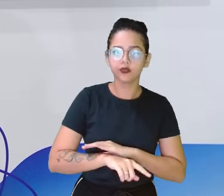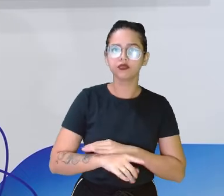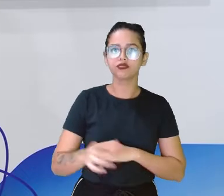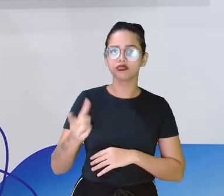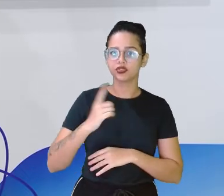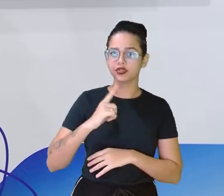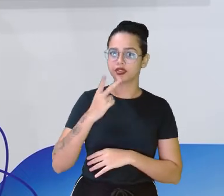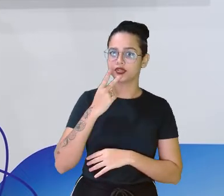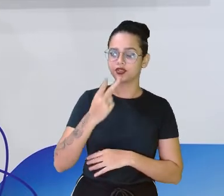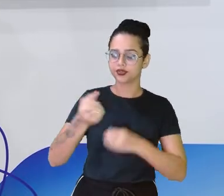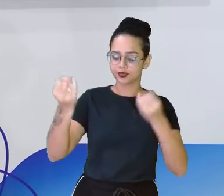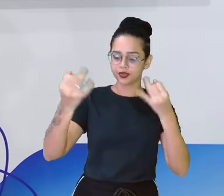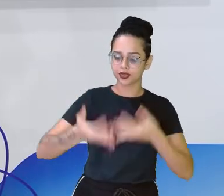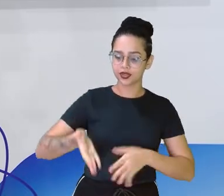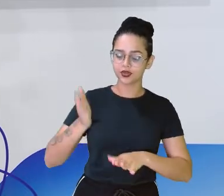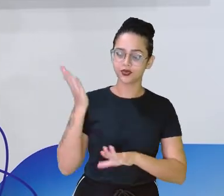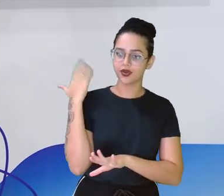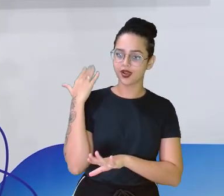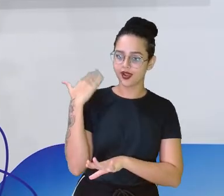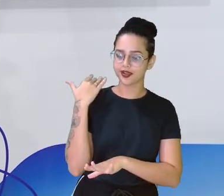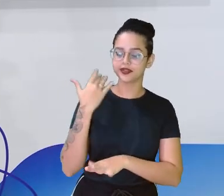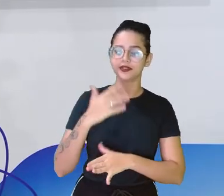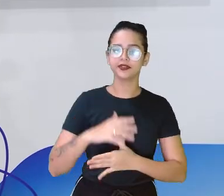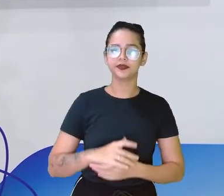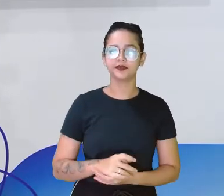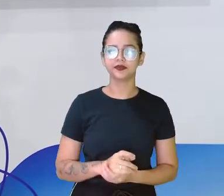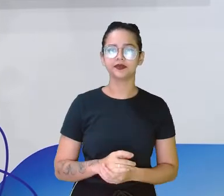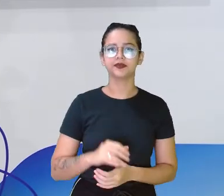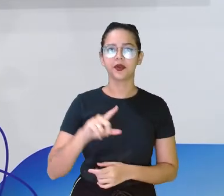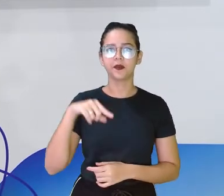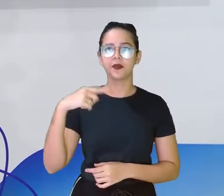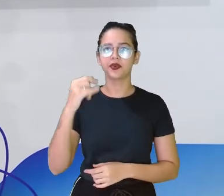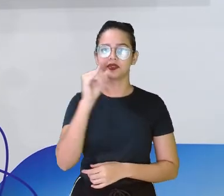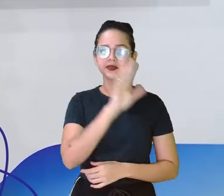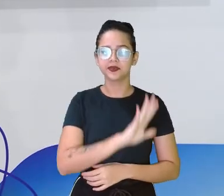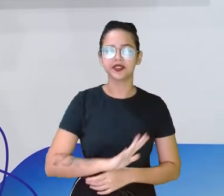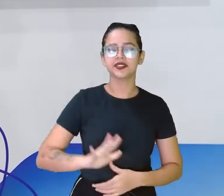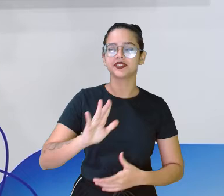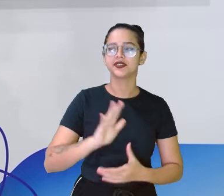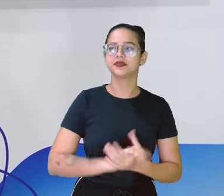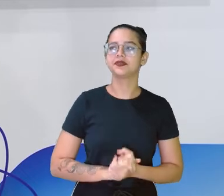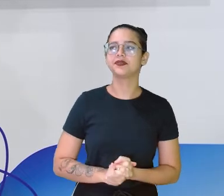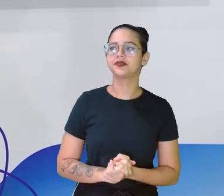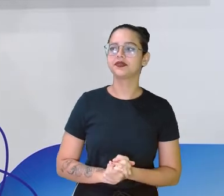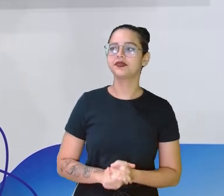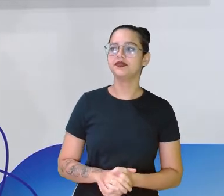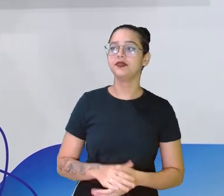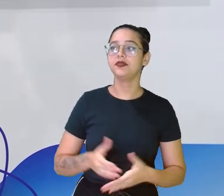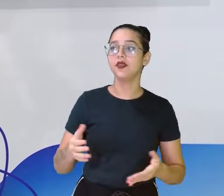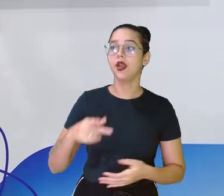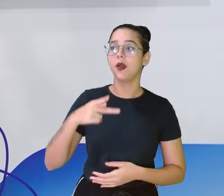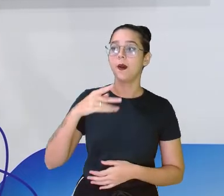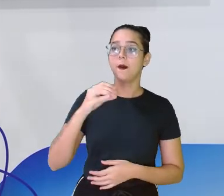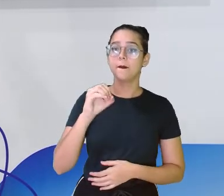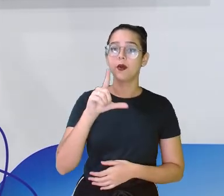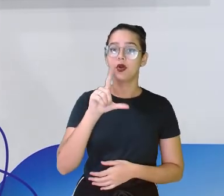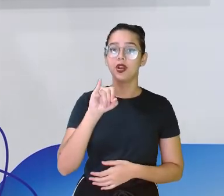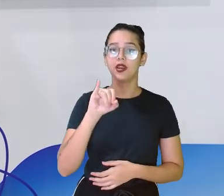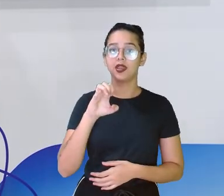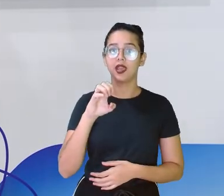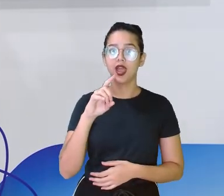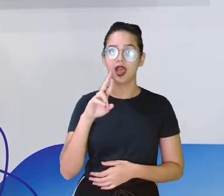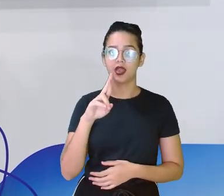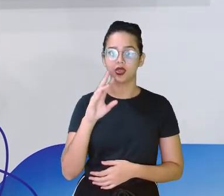tinha falado para vocês, né? Vamos para a próxima imagem agora. Os poliedros, eles são